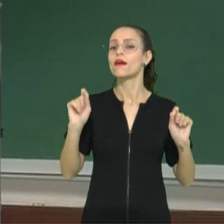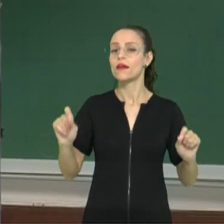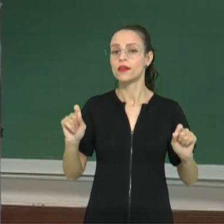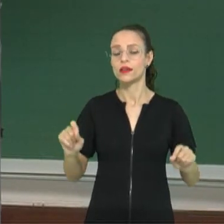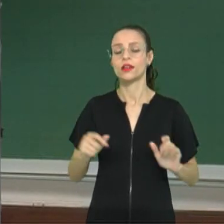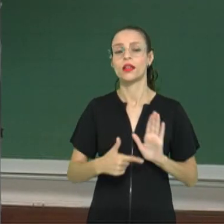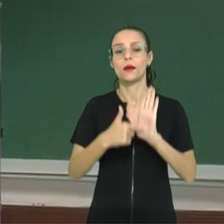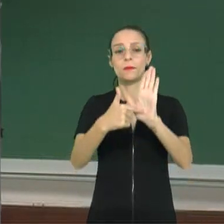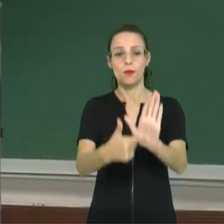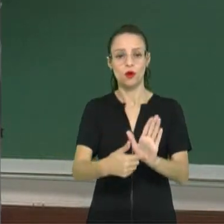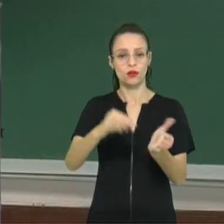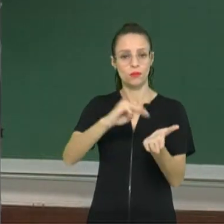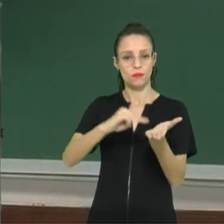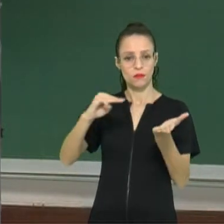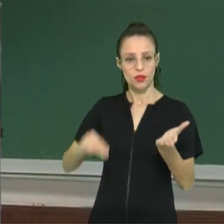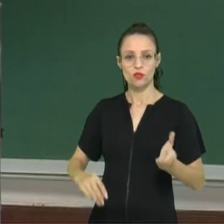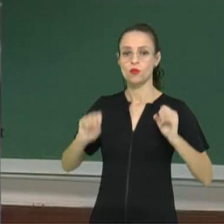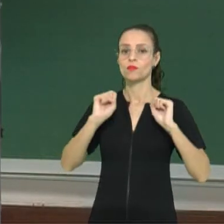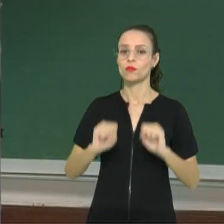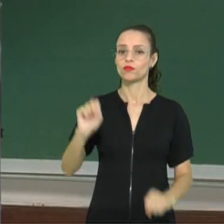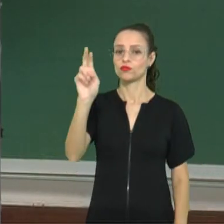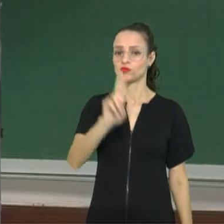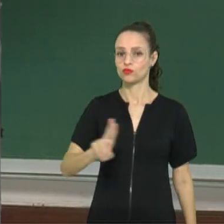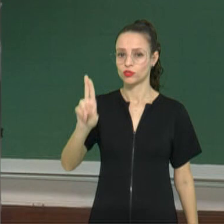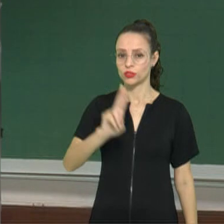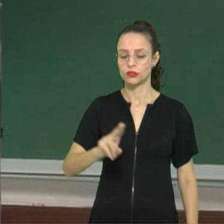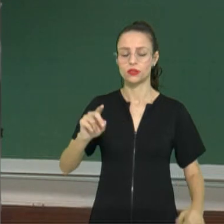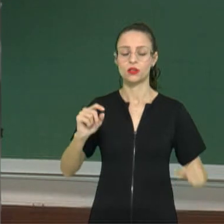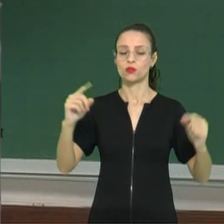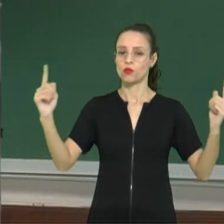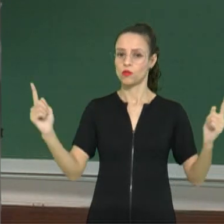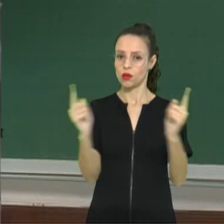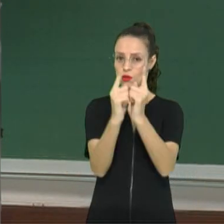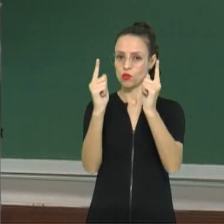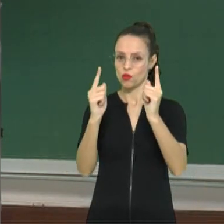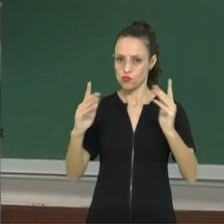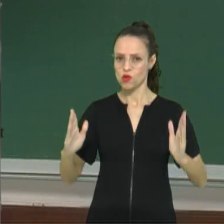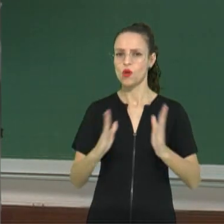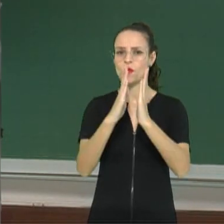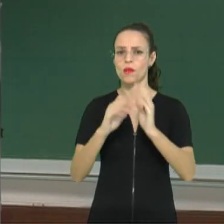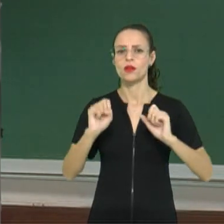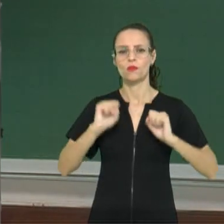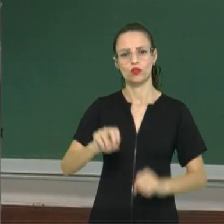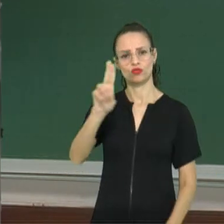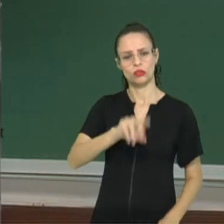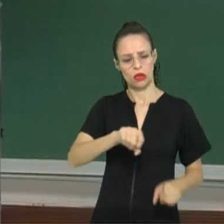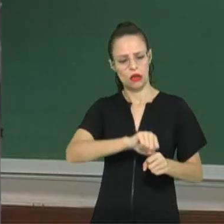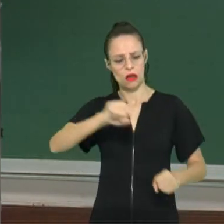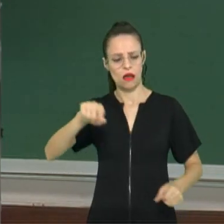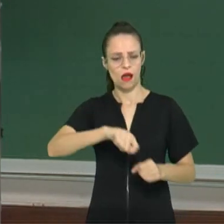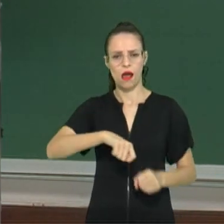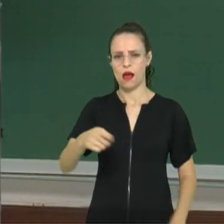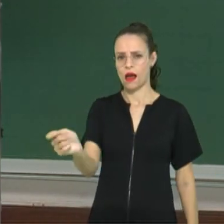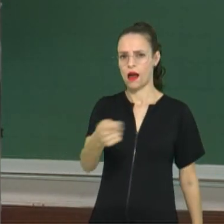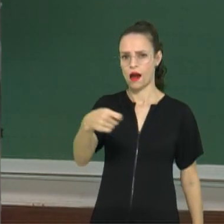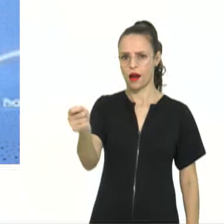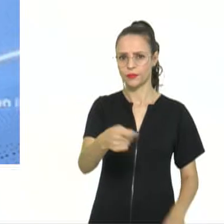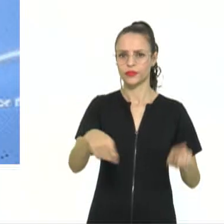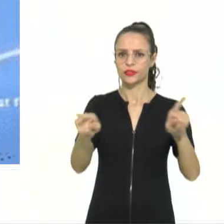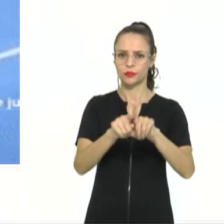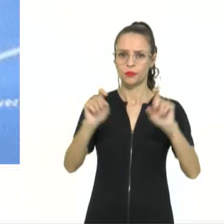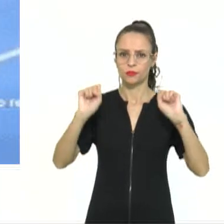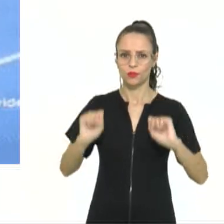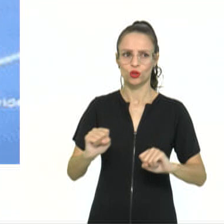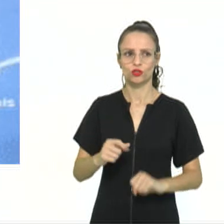o método, né? Então pode ser utilizado ali combate corpo a corpo, né? Pode ser utilizando armas também, né? Então nessa animação